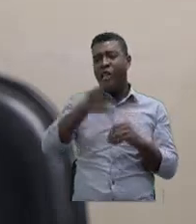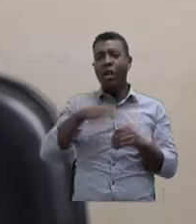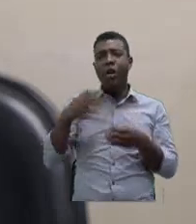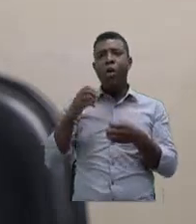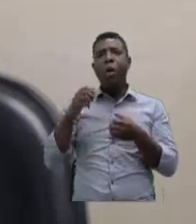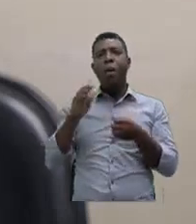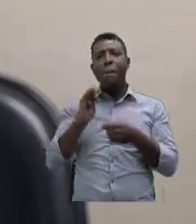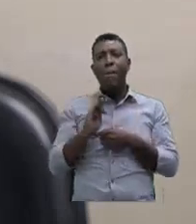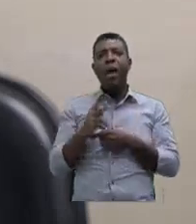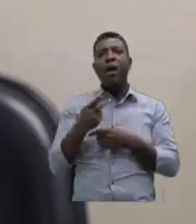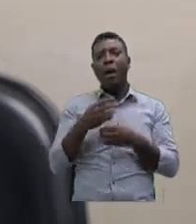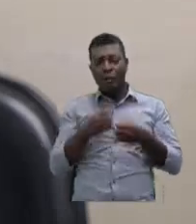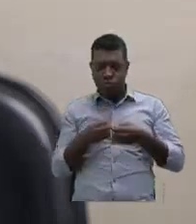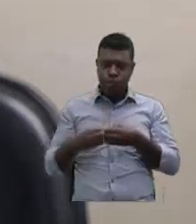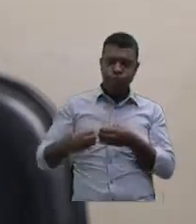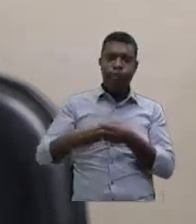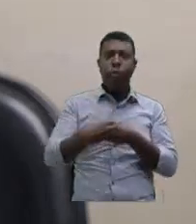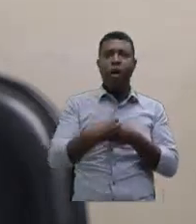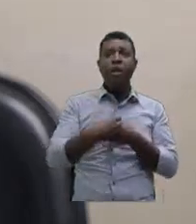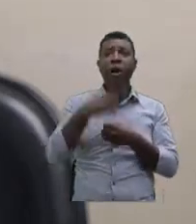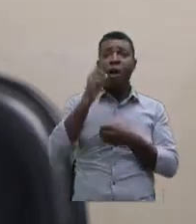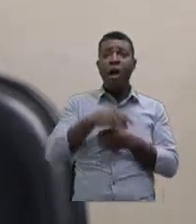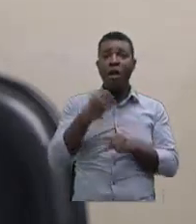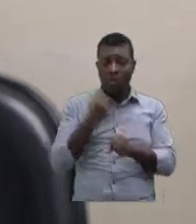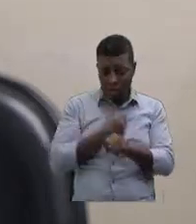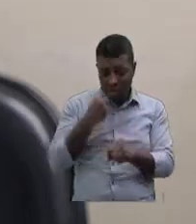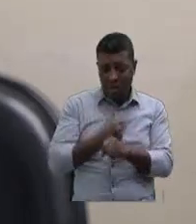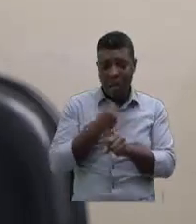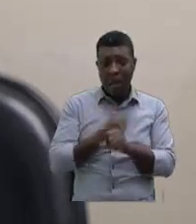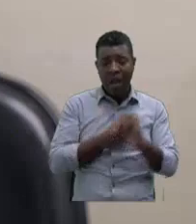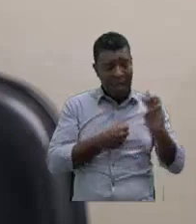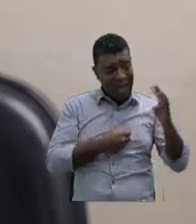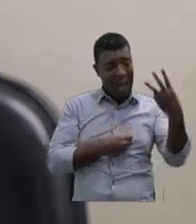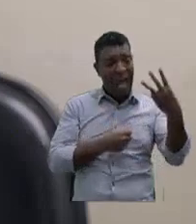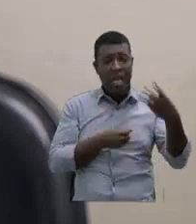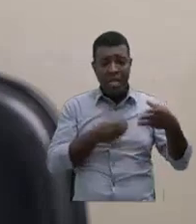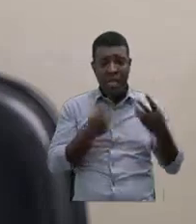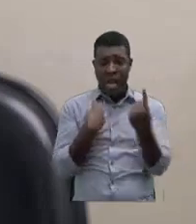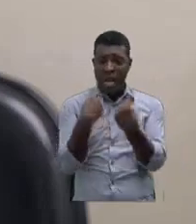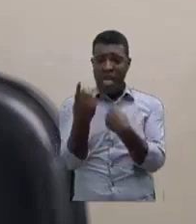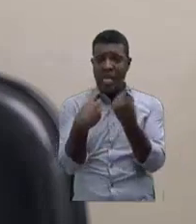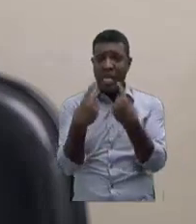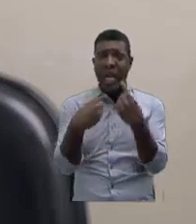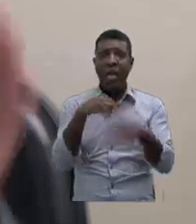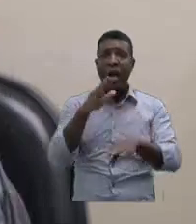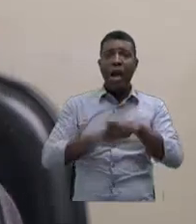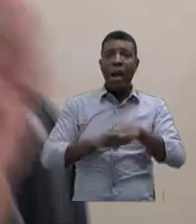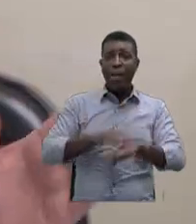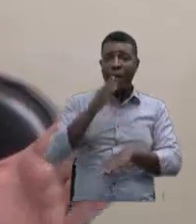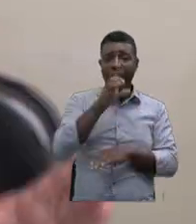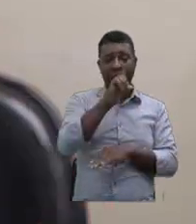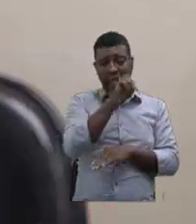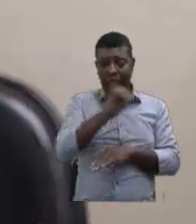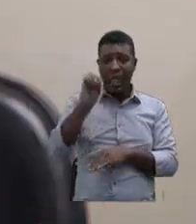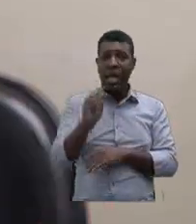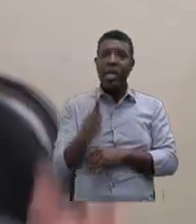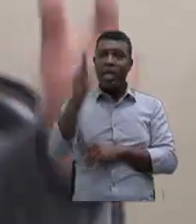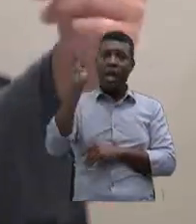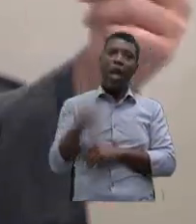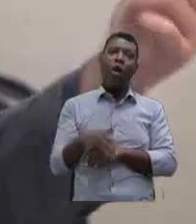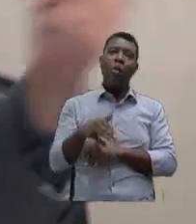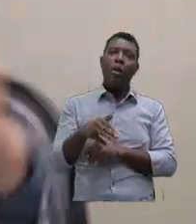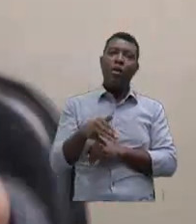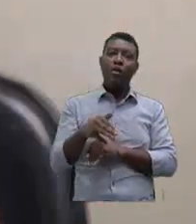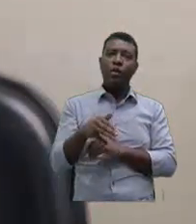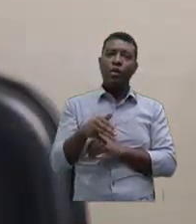preparados. Foram 3 grandes estradas que nós fizemos em Santa Luzia. Foram mais de 100 quilômetros asfaltados. Fizemos a estrada do Alto das Maravilhas,